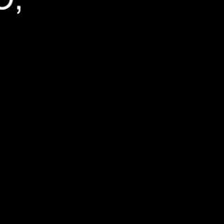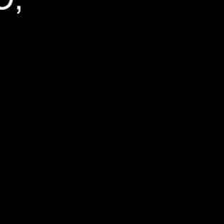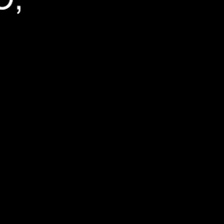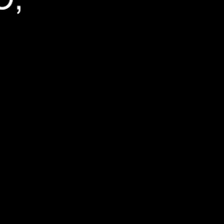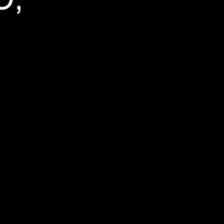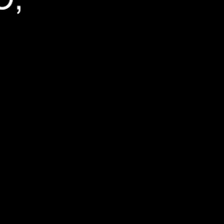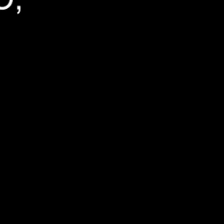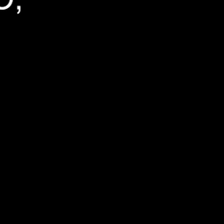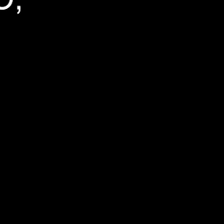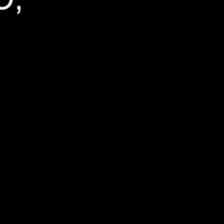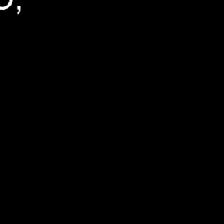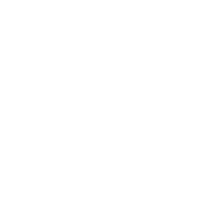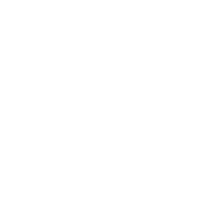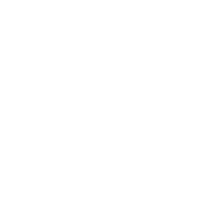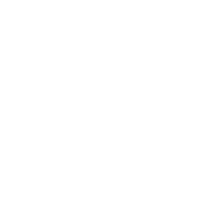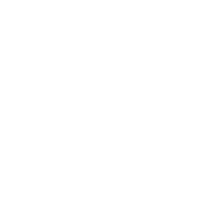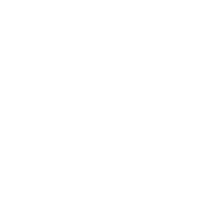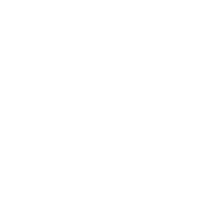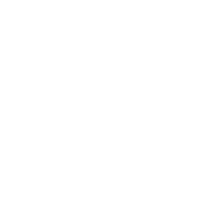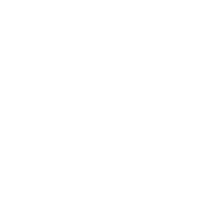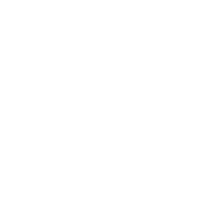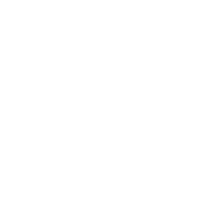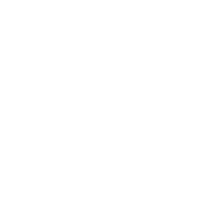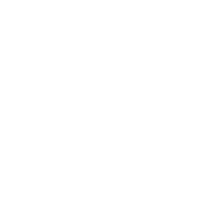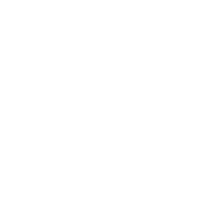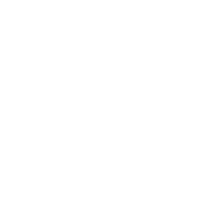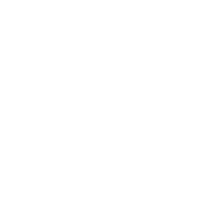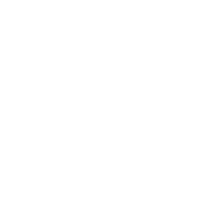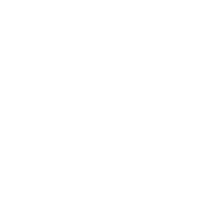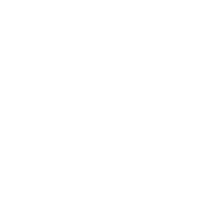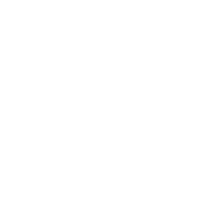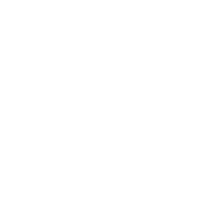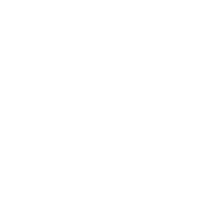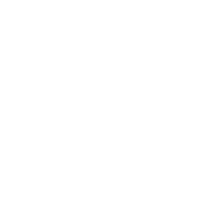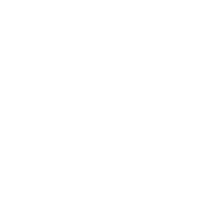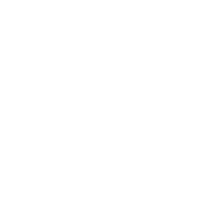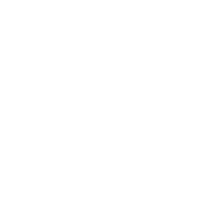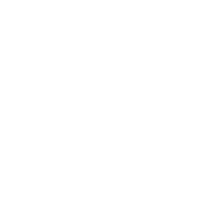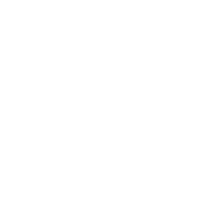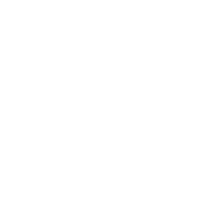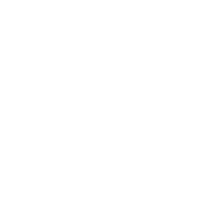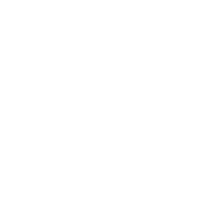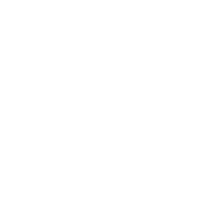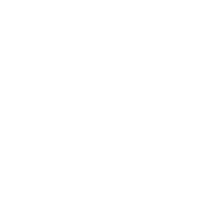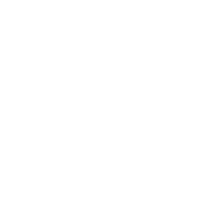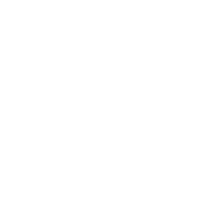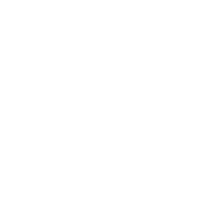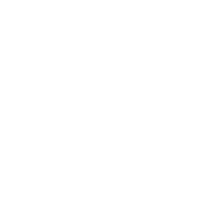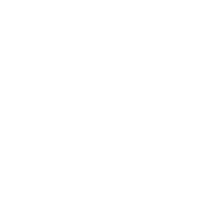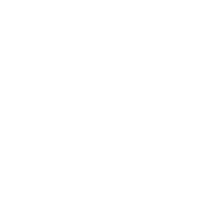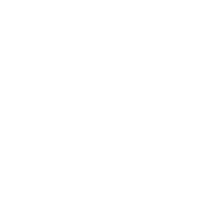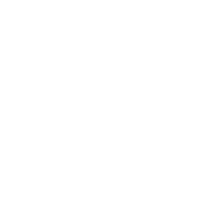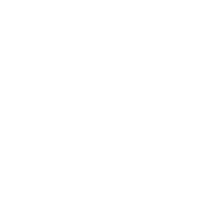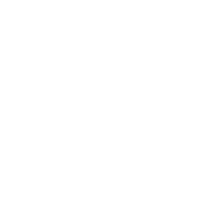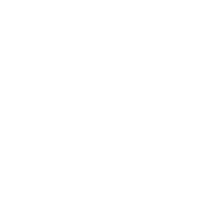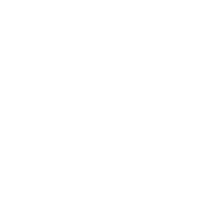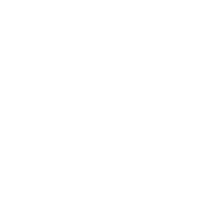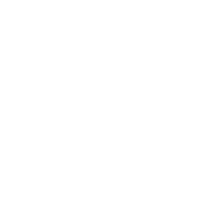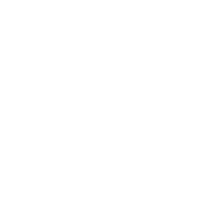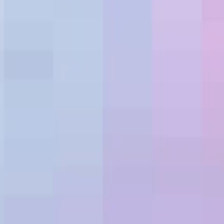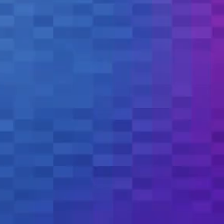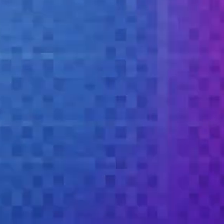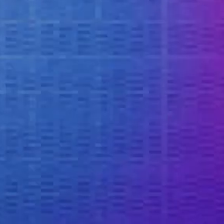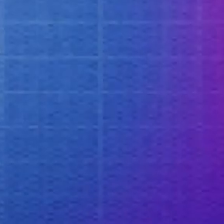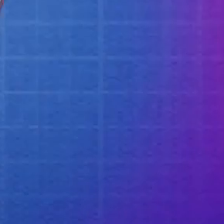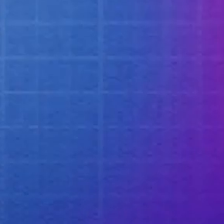Sicredi e Dataprev apresentam logotipo animado da Criar Jogos, fundo azul com degradê lilás, mulher negra de longos cabelos trançados, ela veste